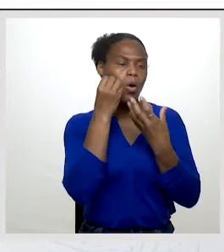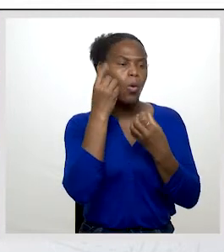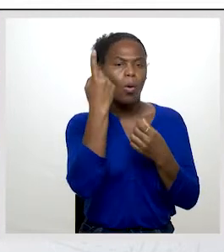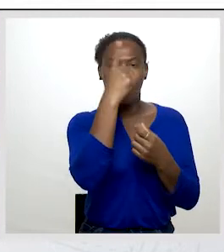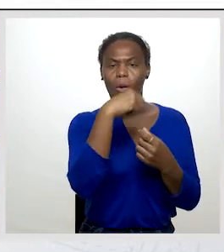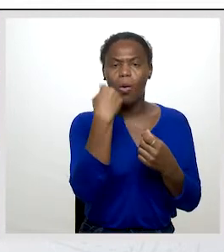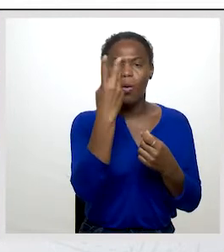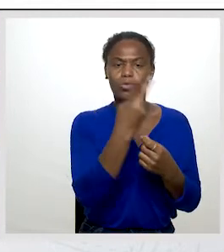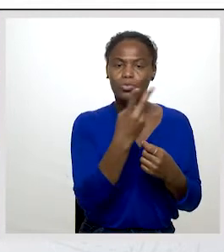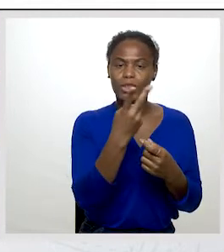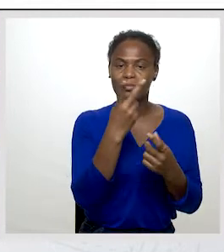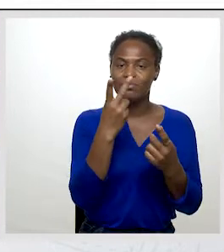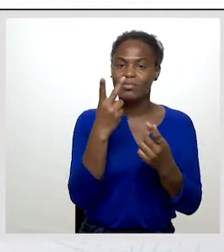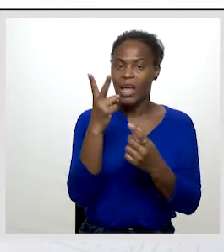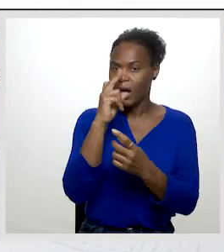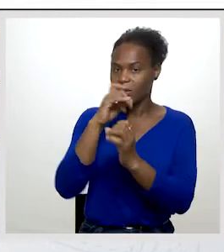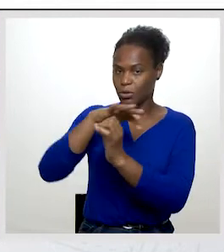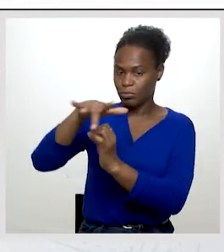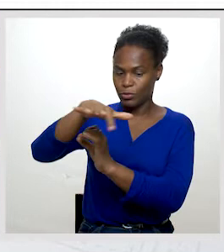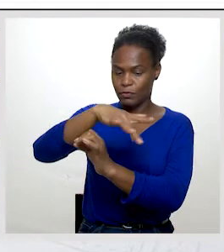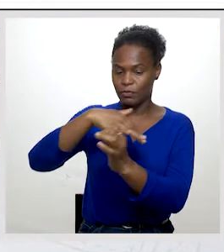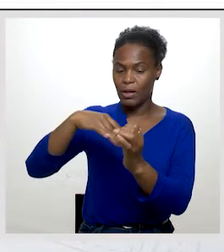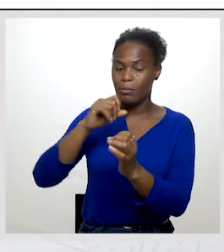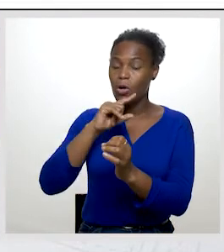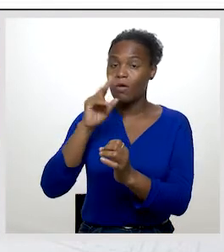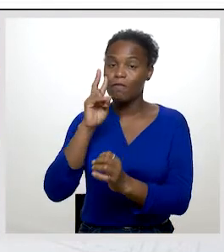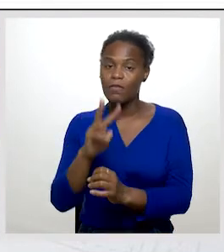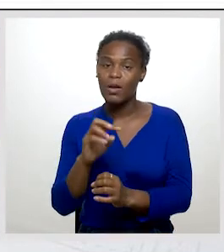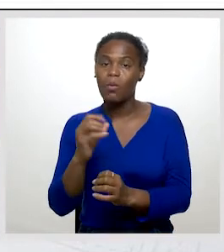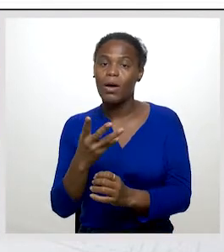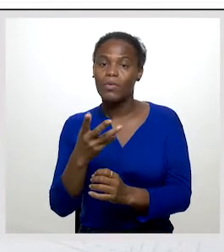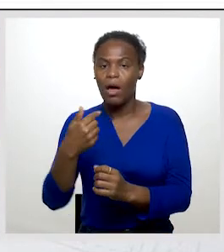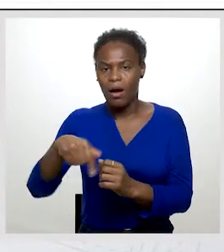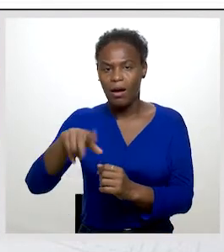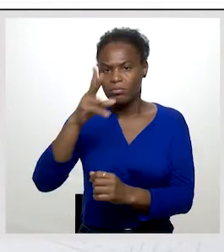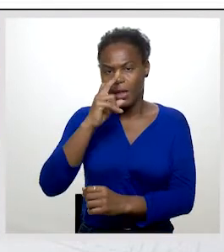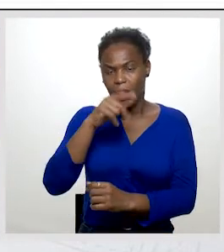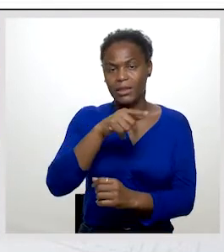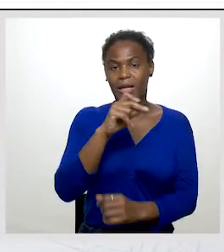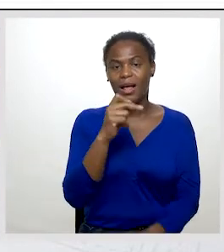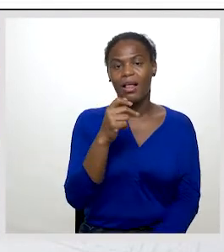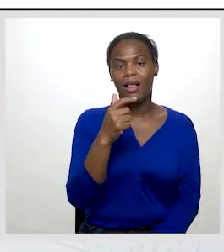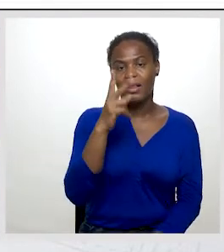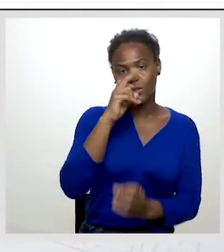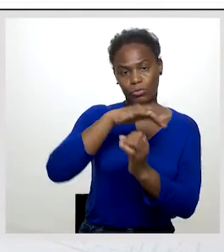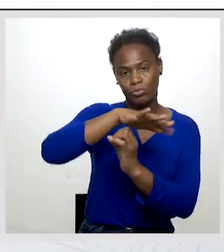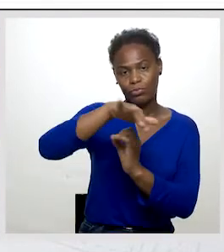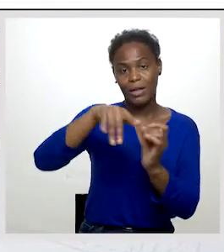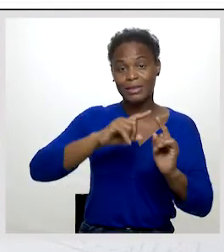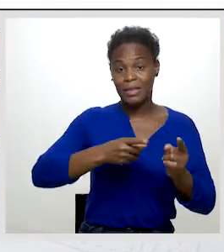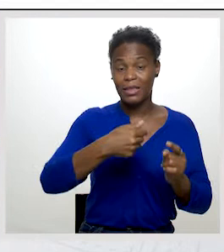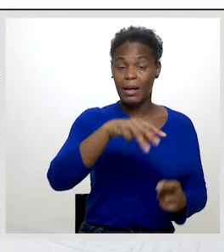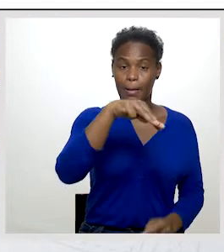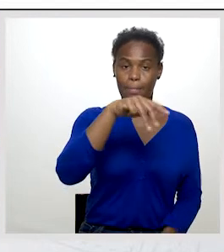duas atmosferas. Pode-se ver aqui que quanto à constituição gasosa, a atmosfera primitiva